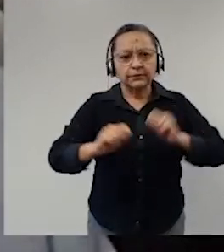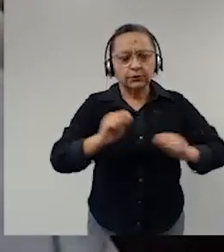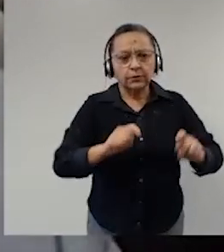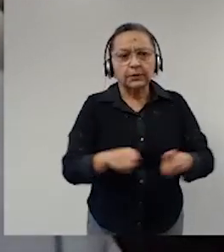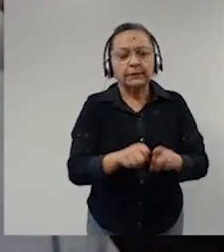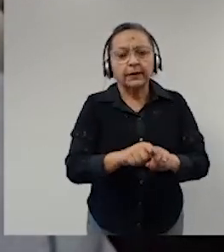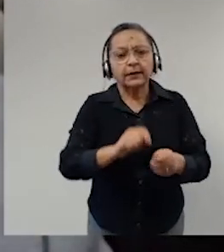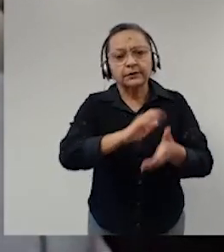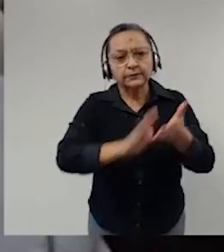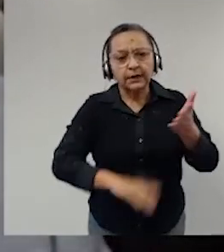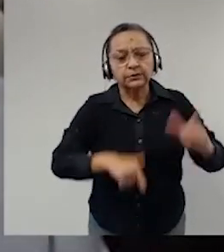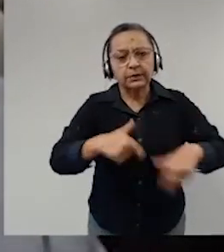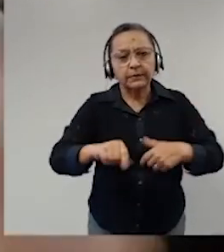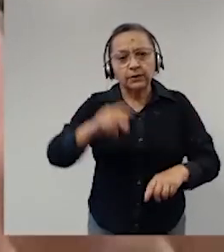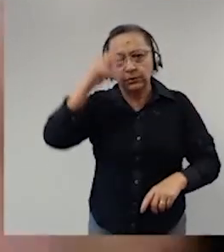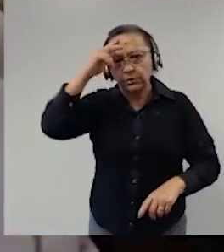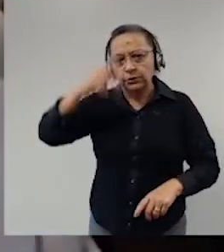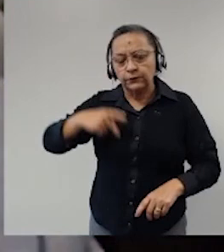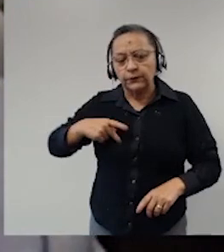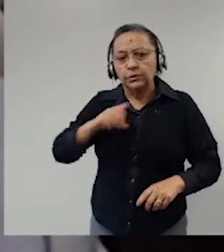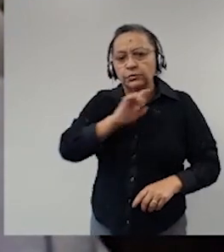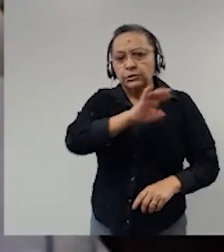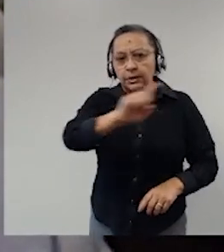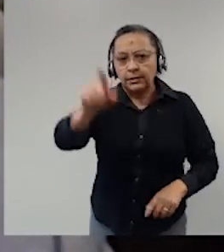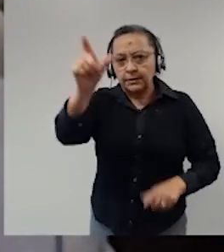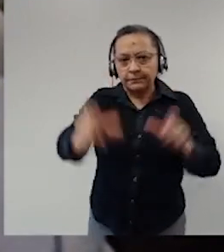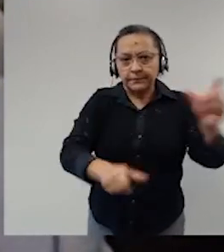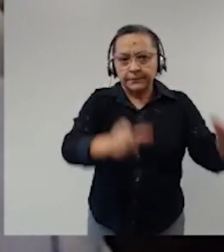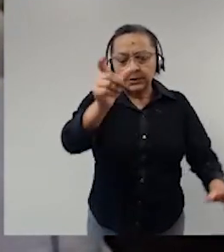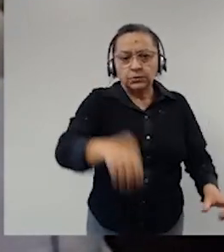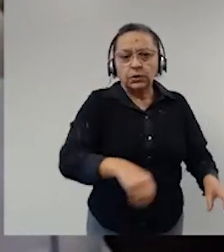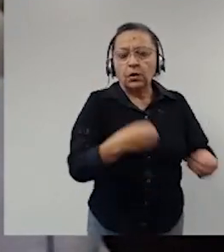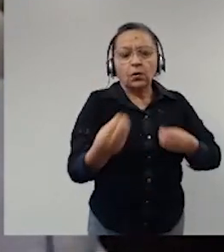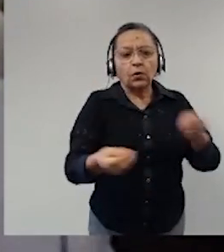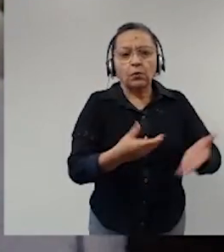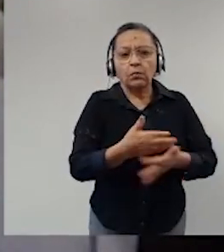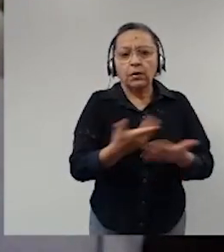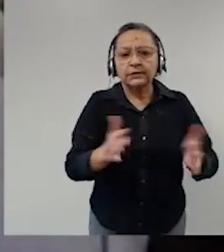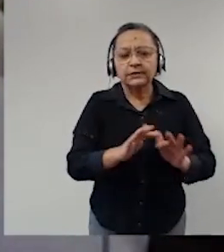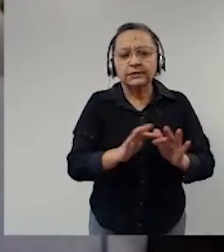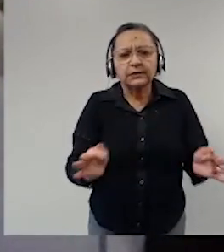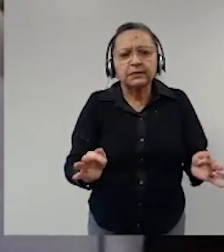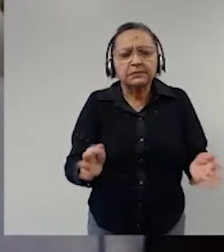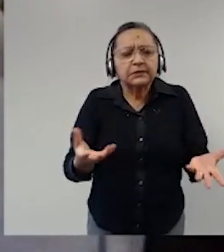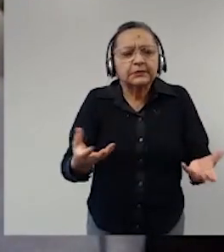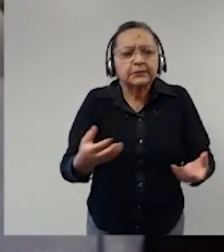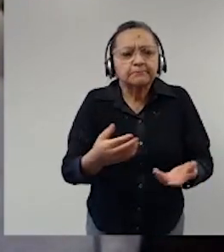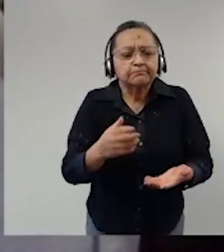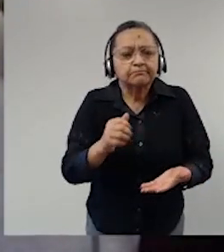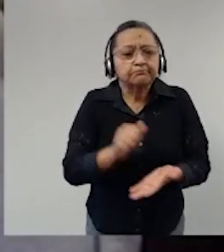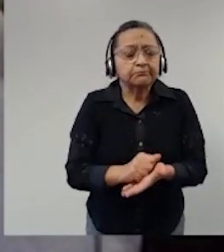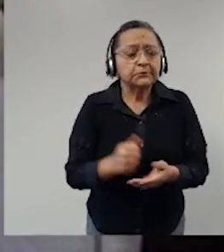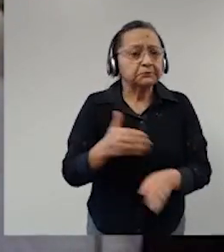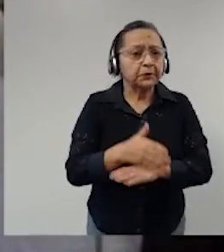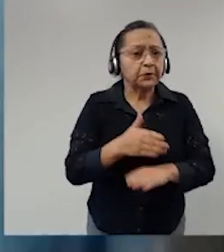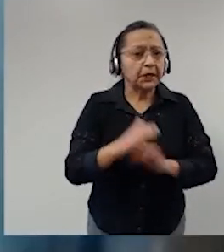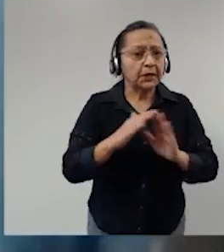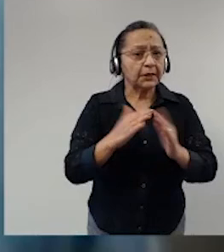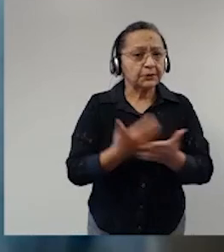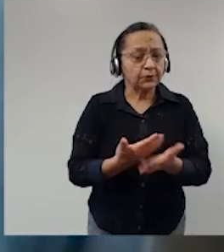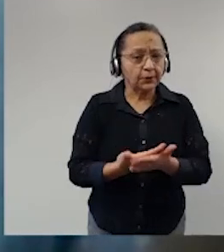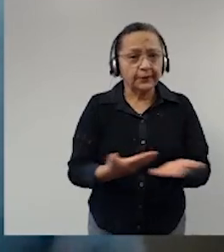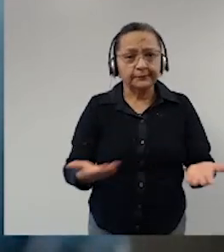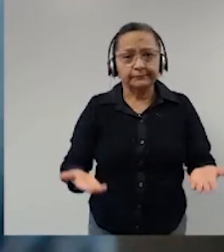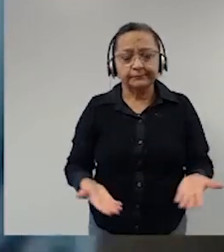individuais das pessoas, como um simples ato de frequentar a escola. Desembargador, faltam